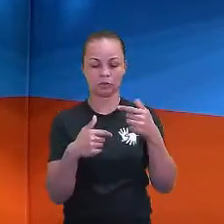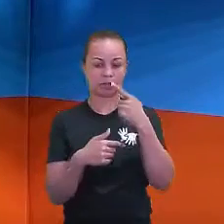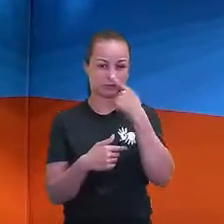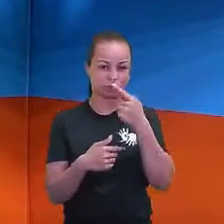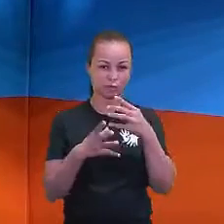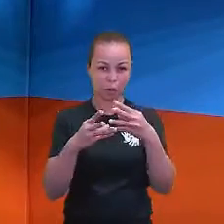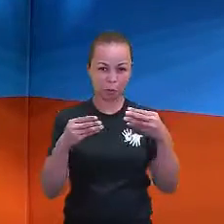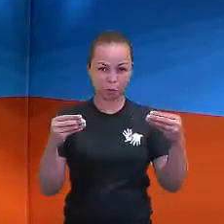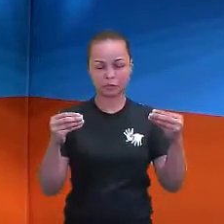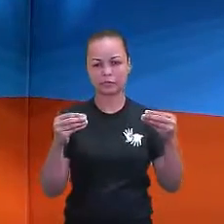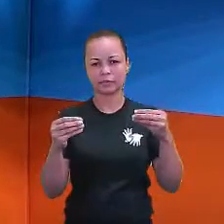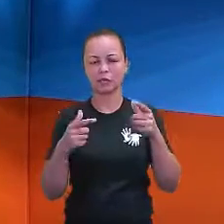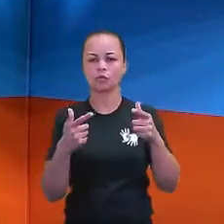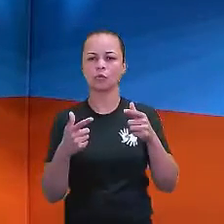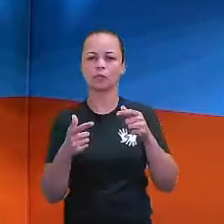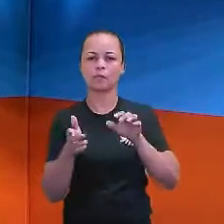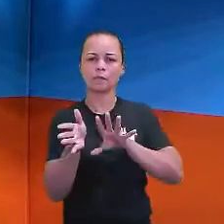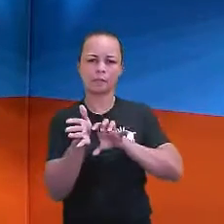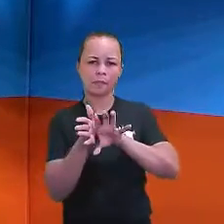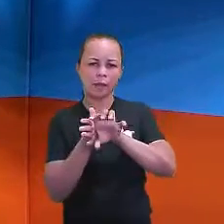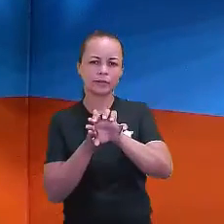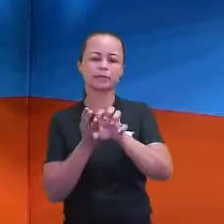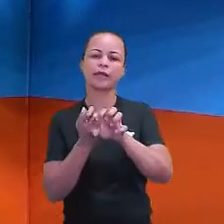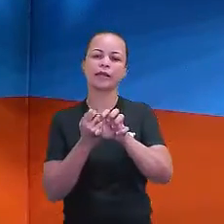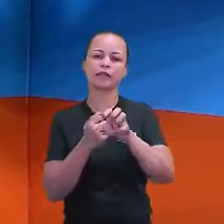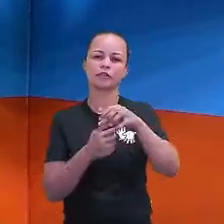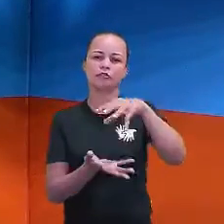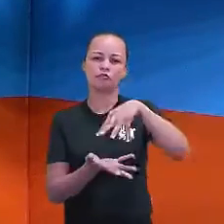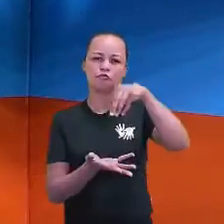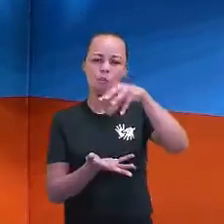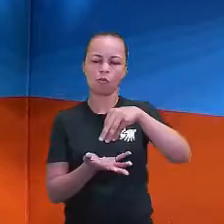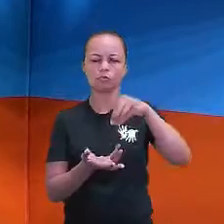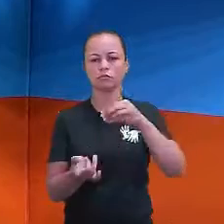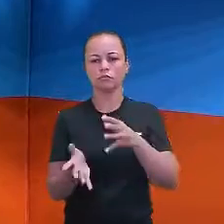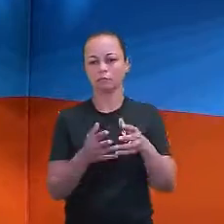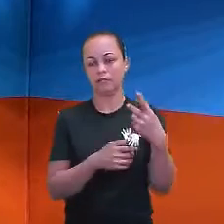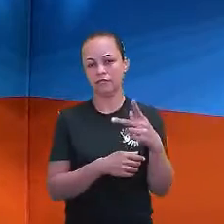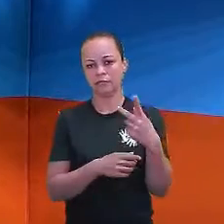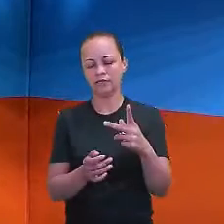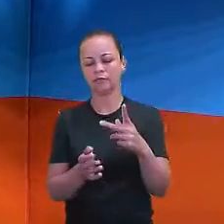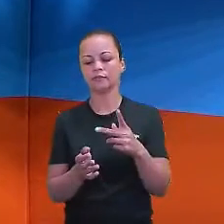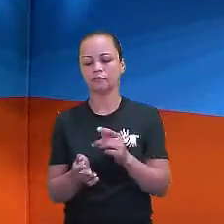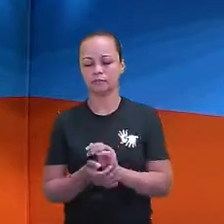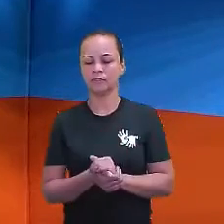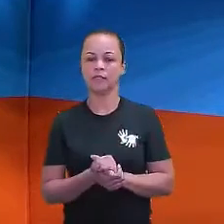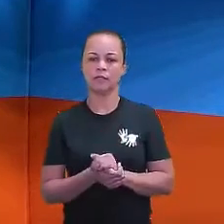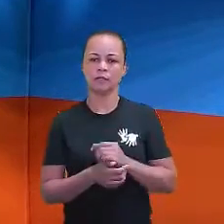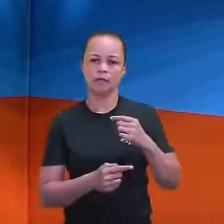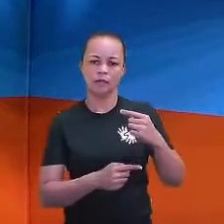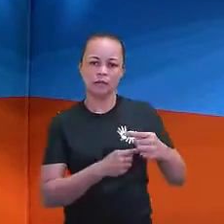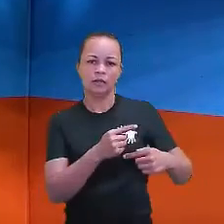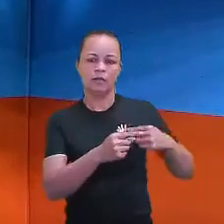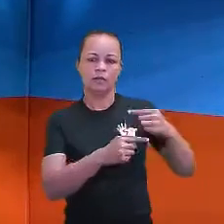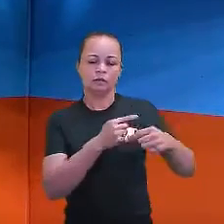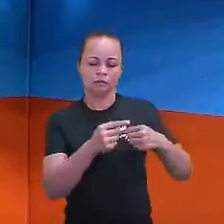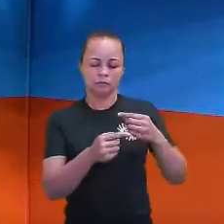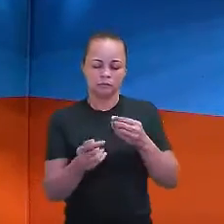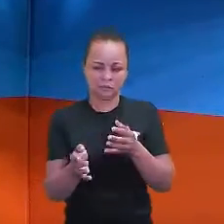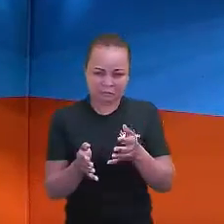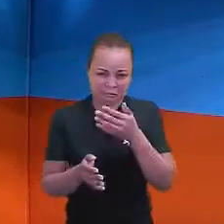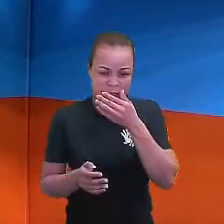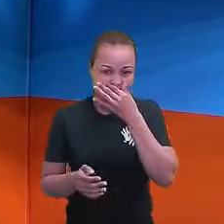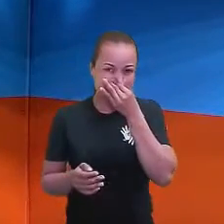por bactérias e fungos, tá? Tá lembrado lá da cadeia alimentar? Então, esse ciclo ele tá o tempo todo se renovando. Então, aí, ó, você